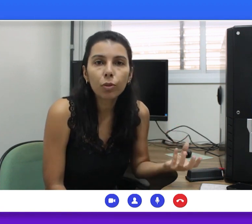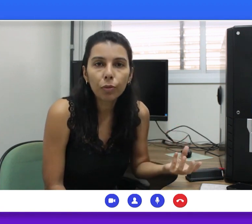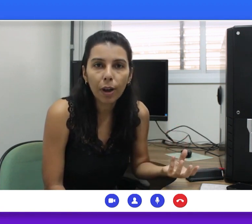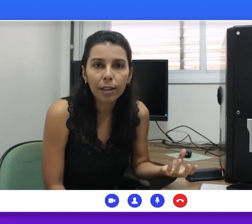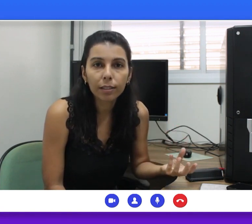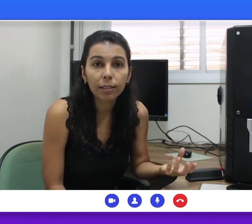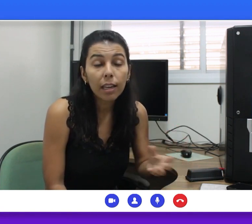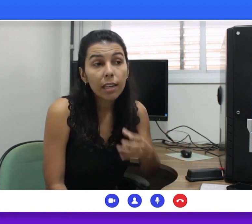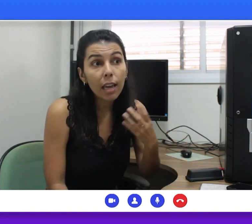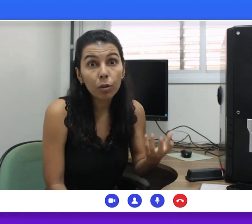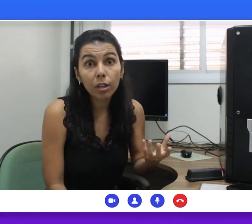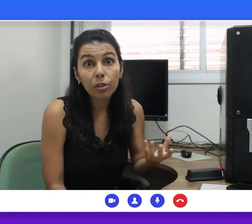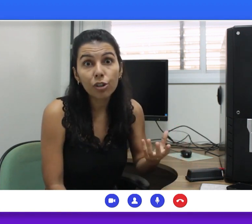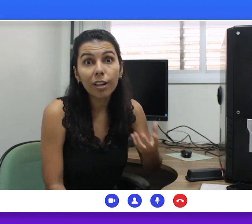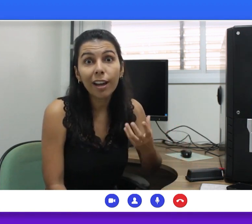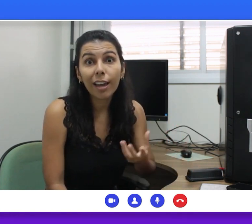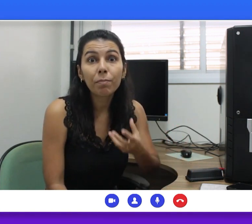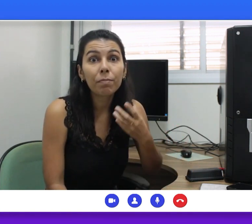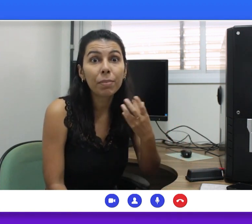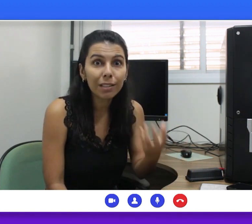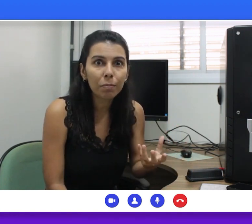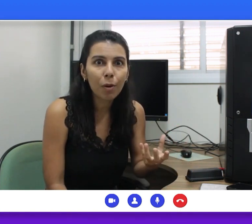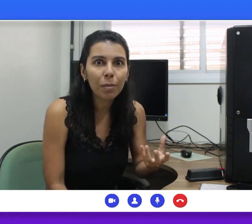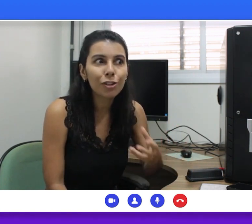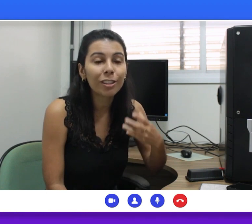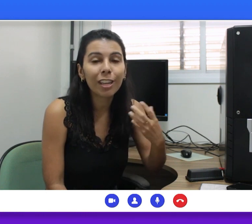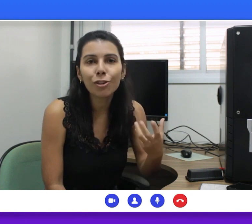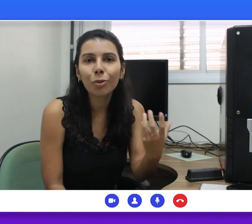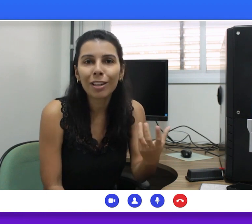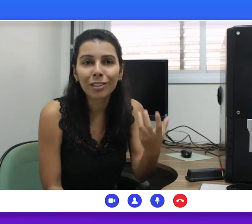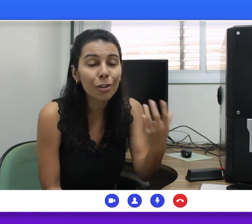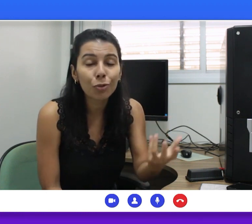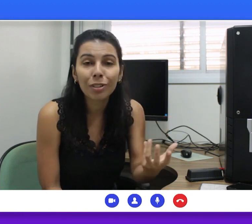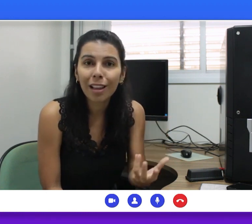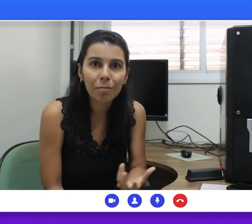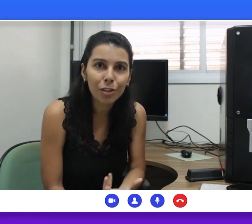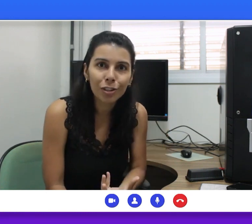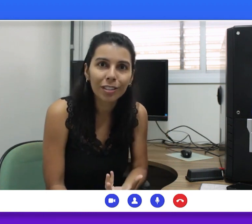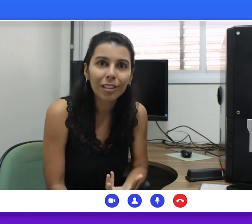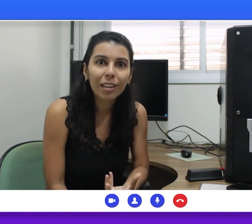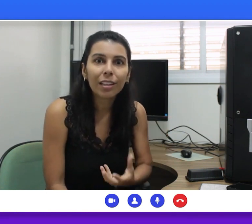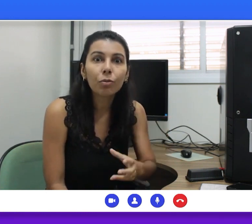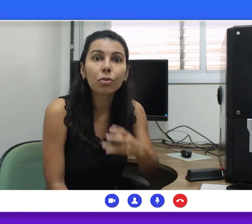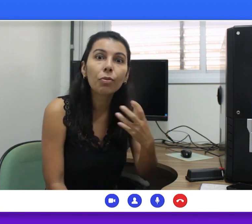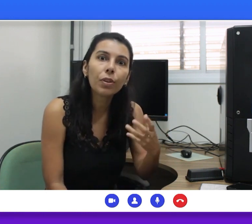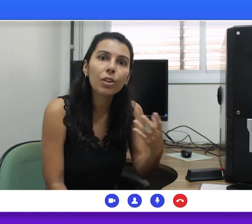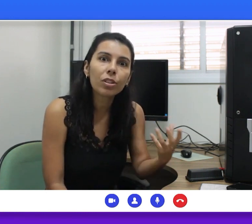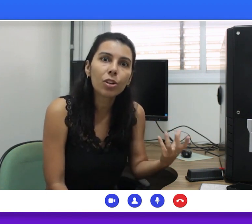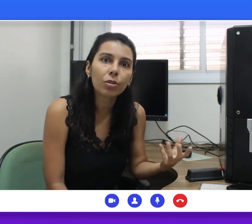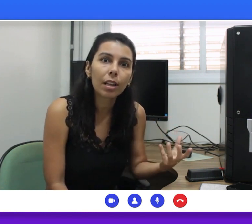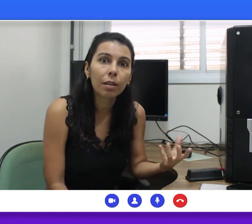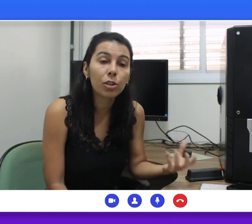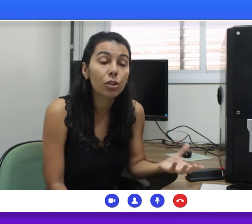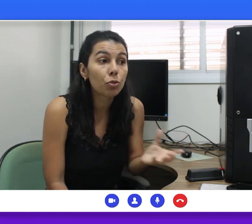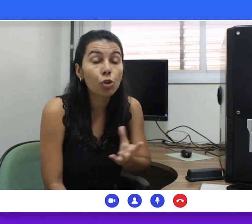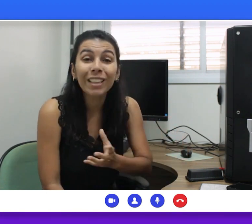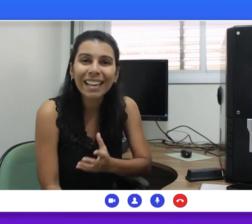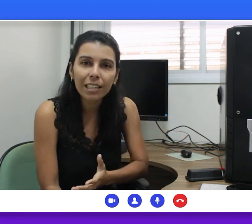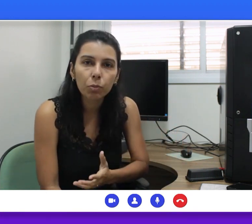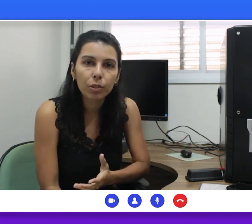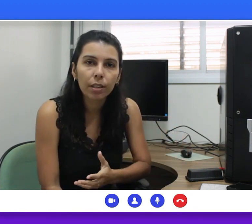soluções muito fáceis. E a outra dica é, principalmente, textos alarmistas. Então, desconfiem de textos